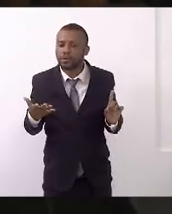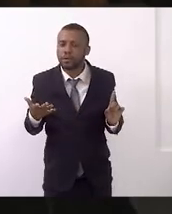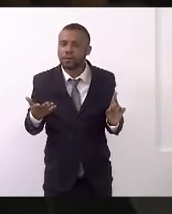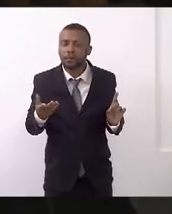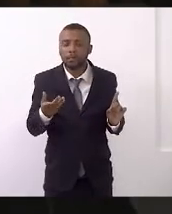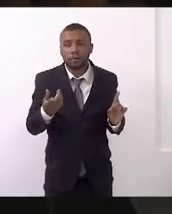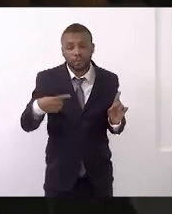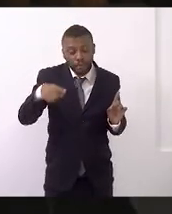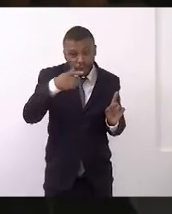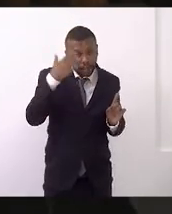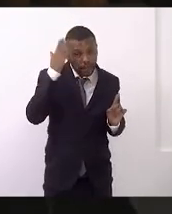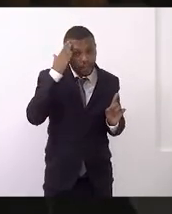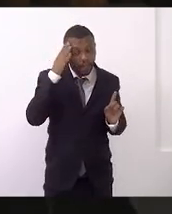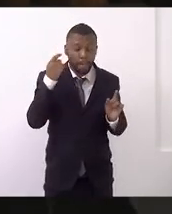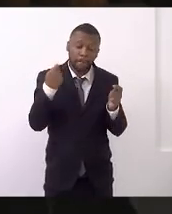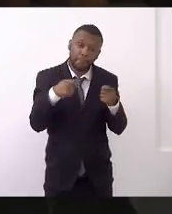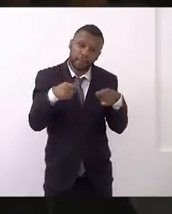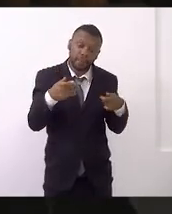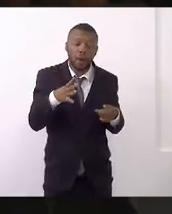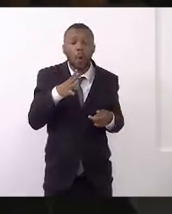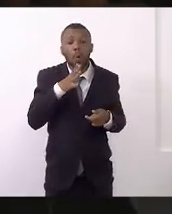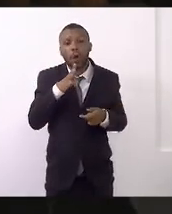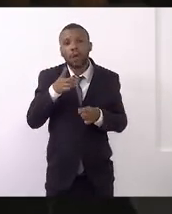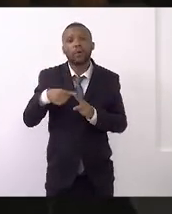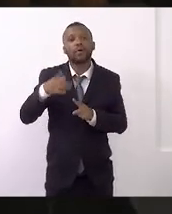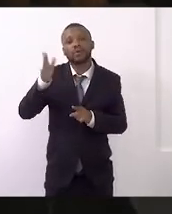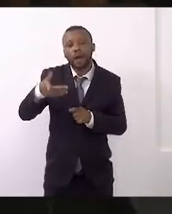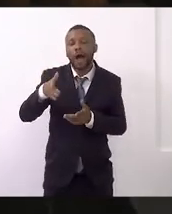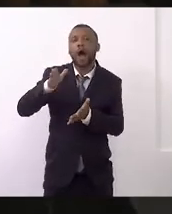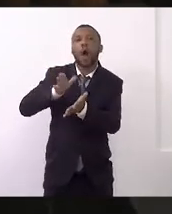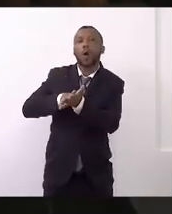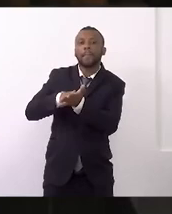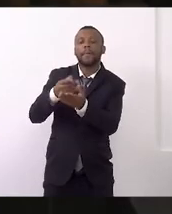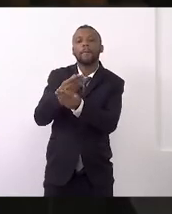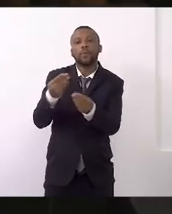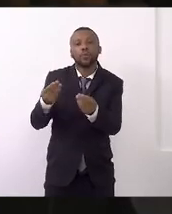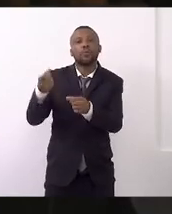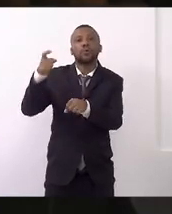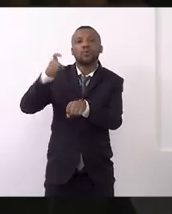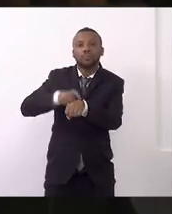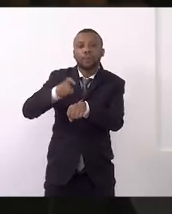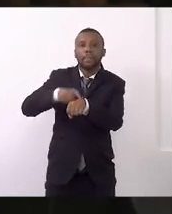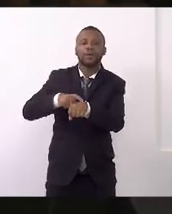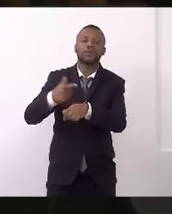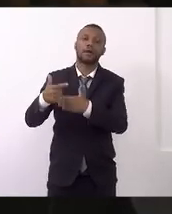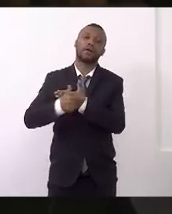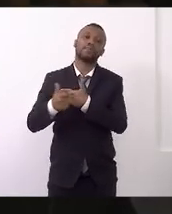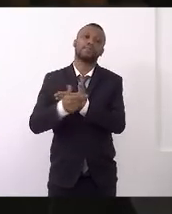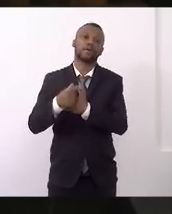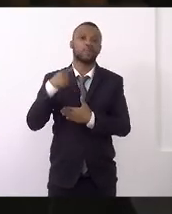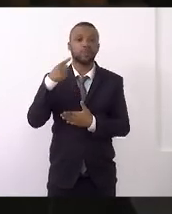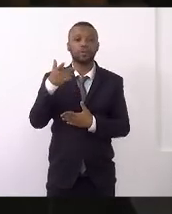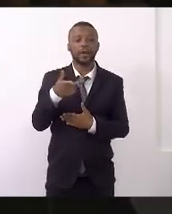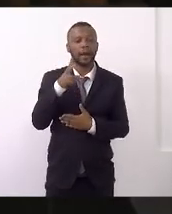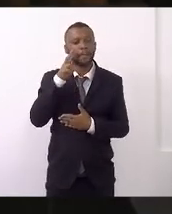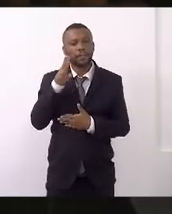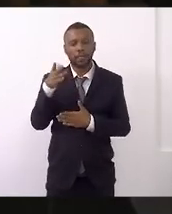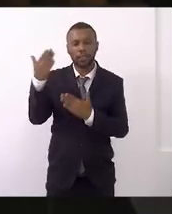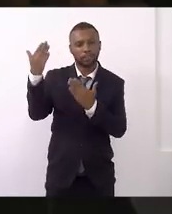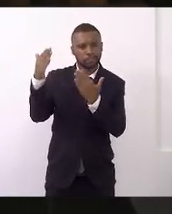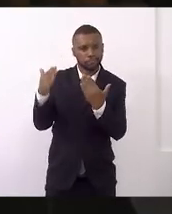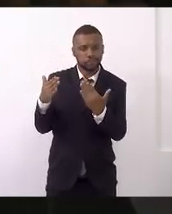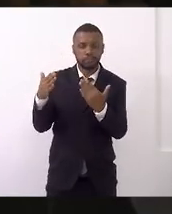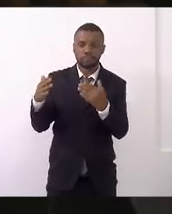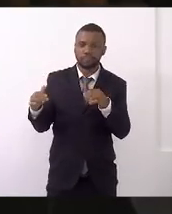deveríamos saber. Eu conheço porque eu já cobrei muito por isso enquanto eu advogava, e já me deparei com autos de infrações